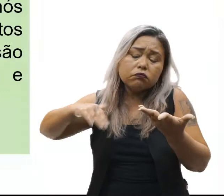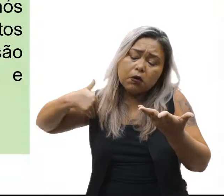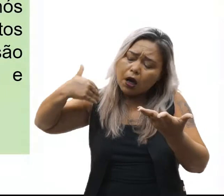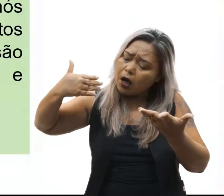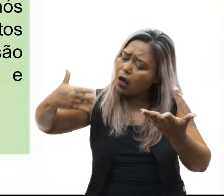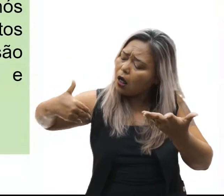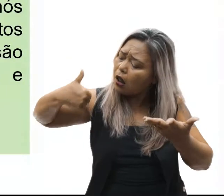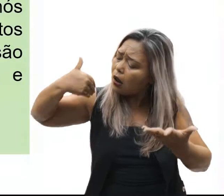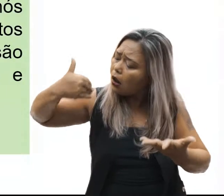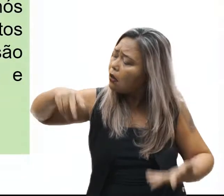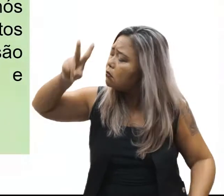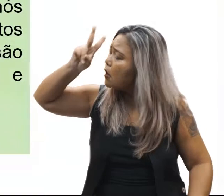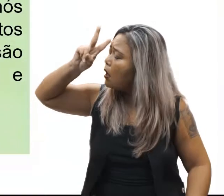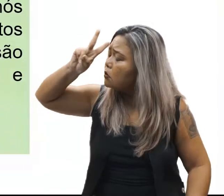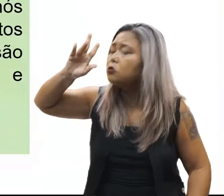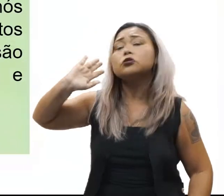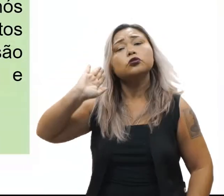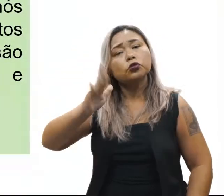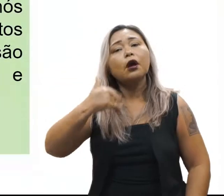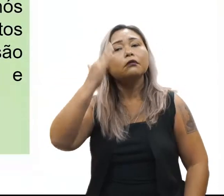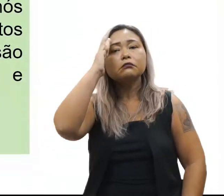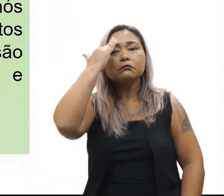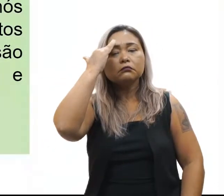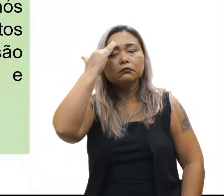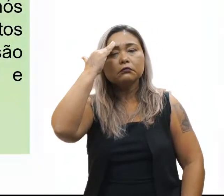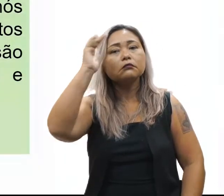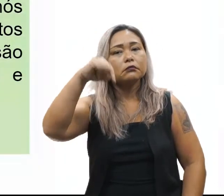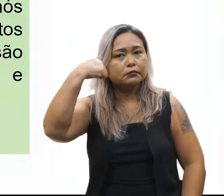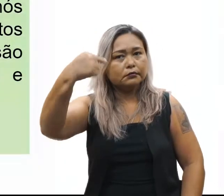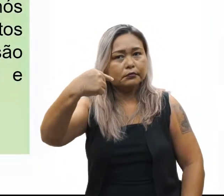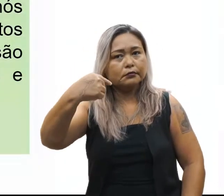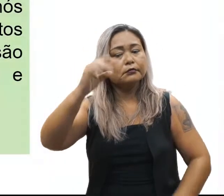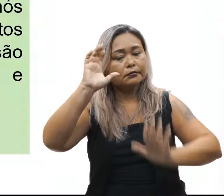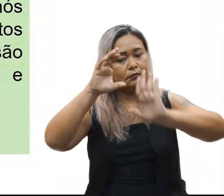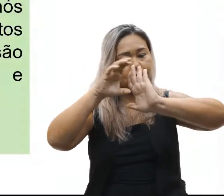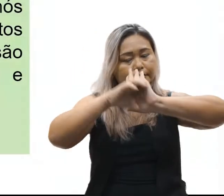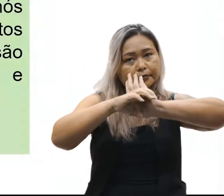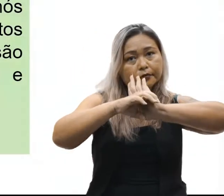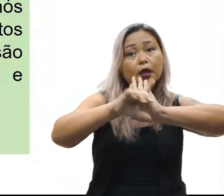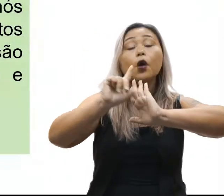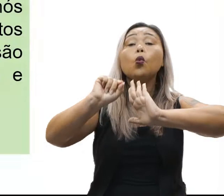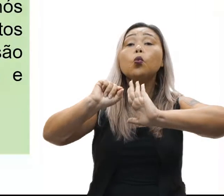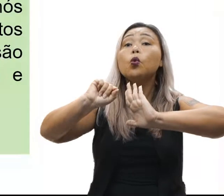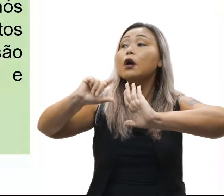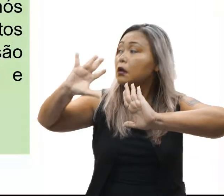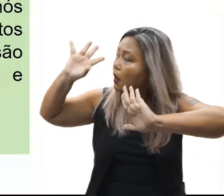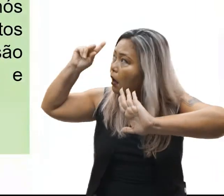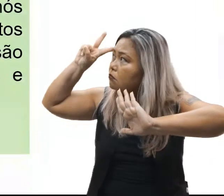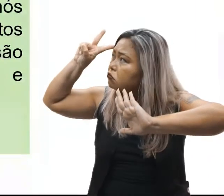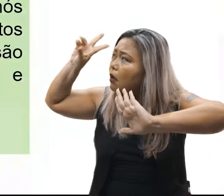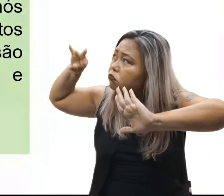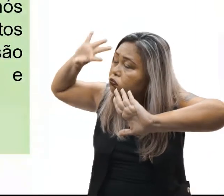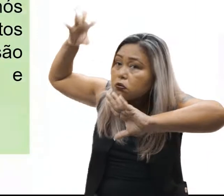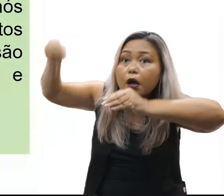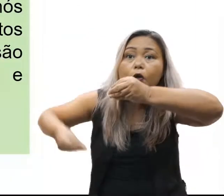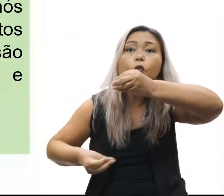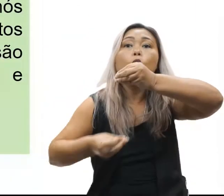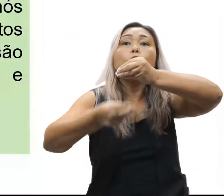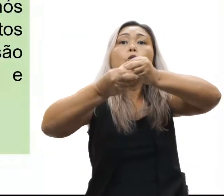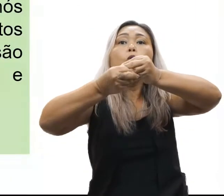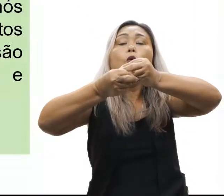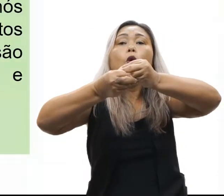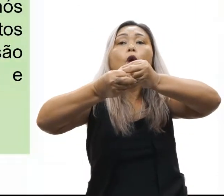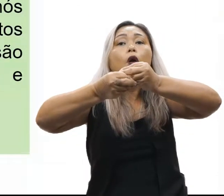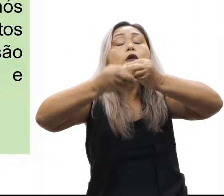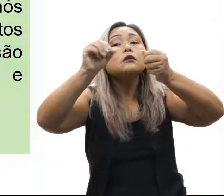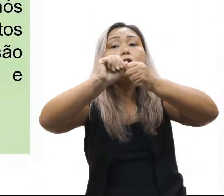gente vai já entender daqui a pouquinho, depois do conceito, que trouxe a ideia mais universal possível